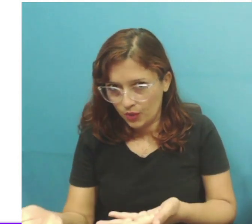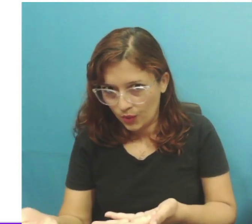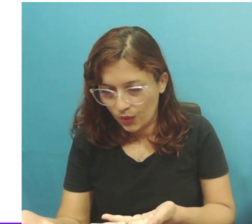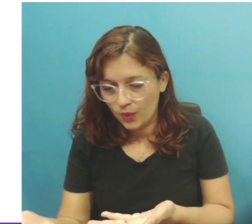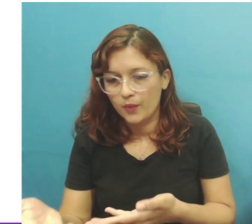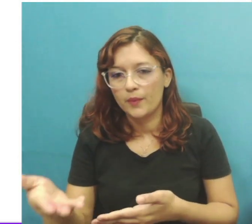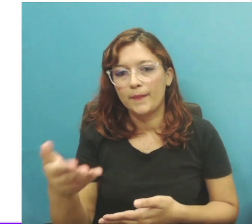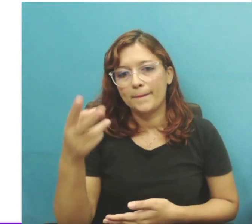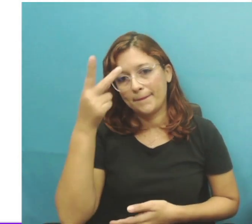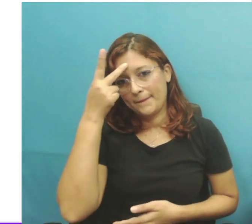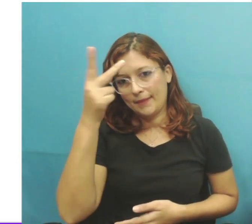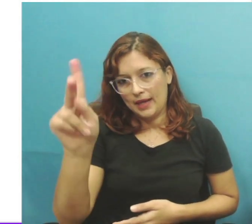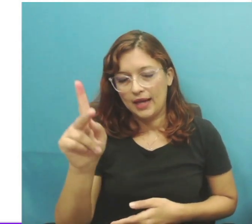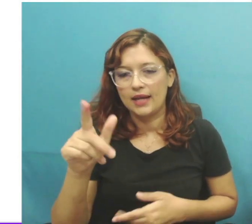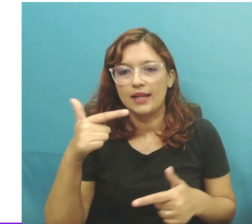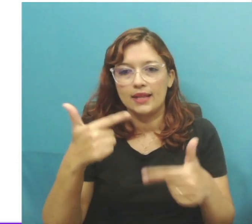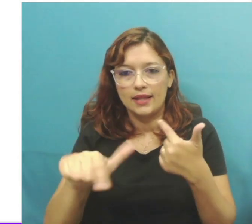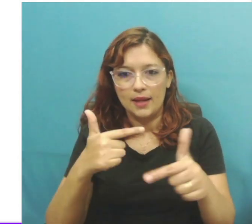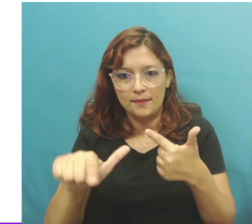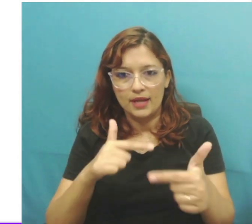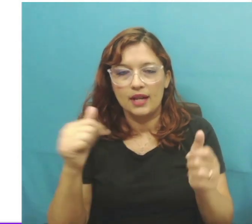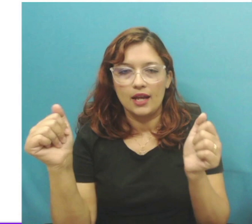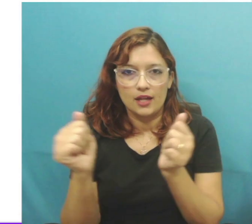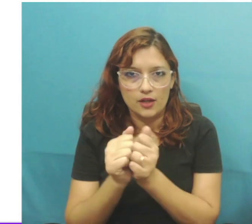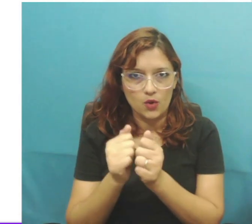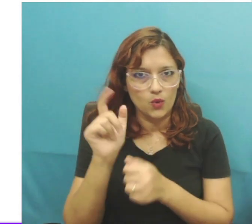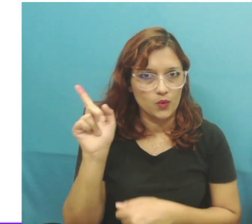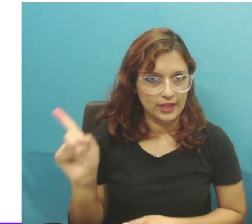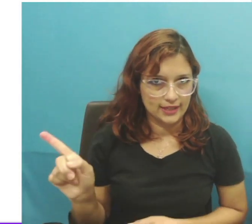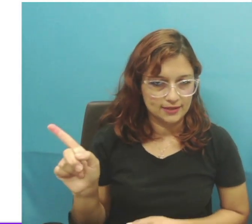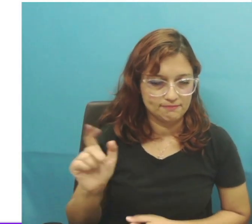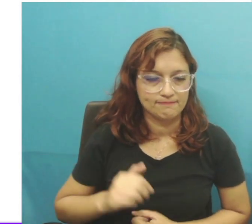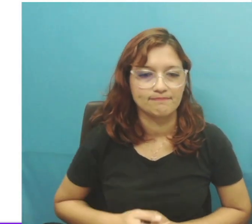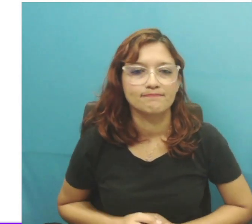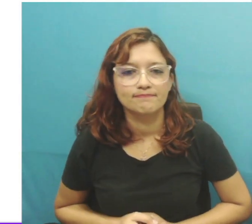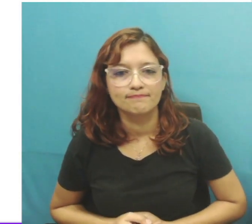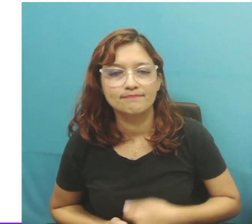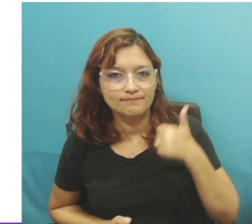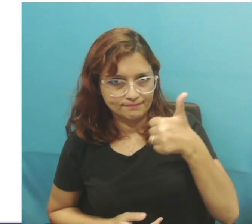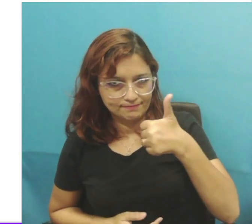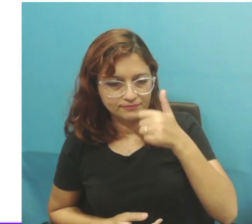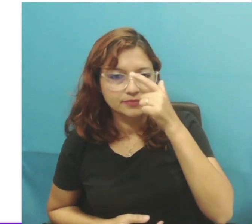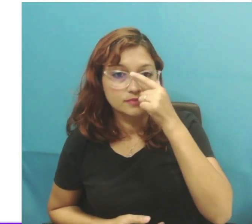me convidou para trabalhar com ele.